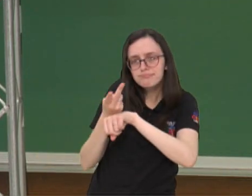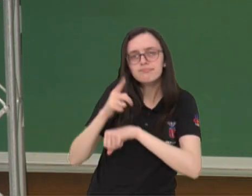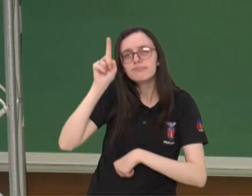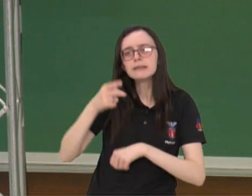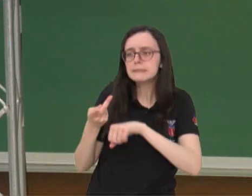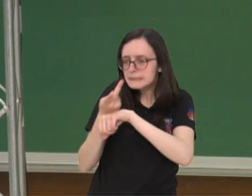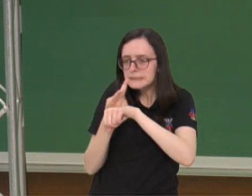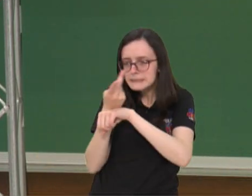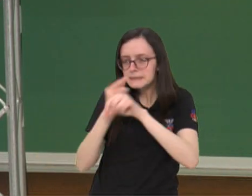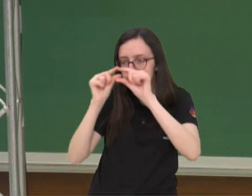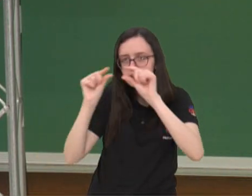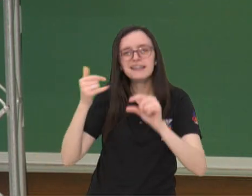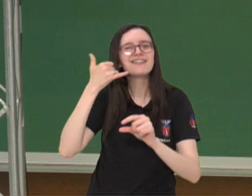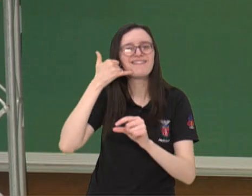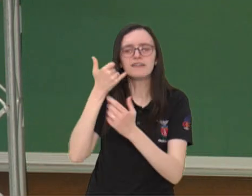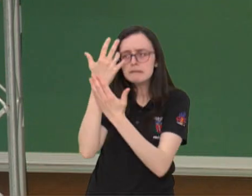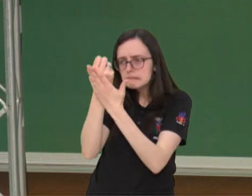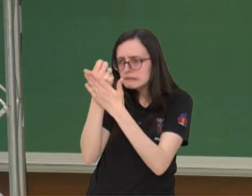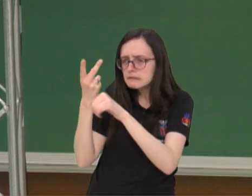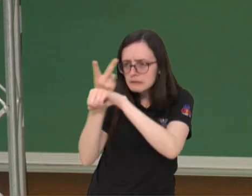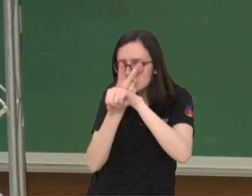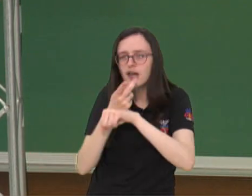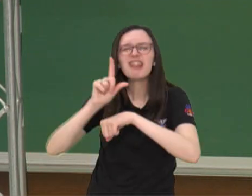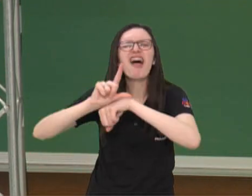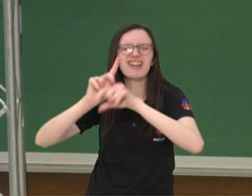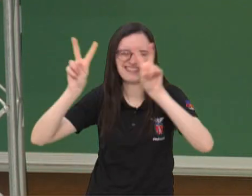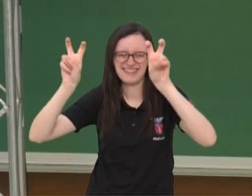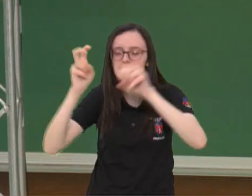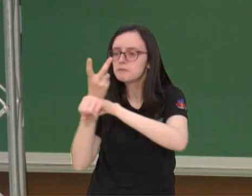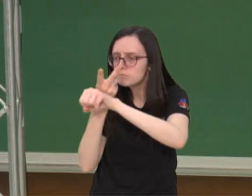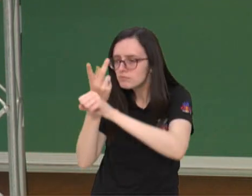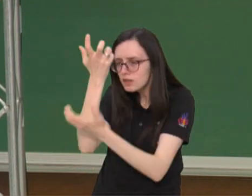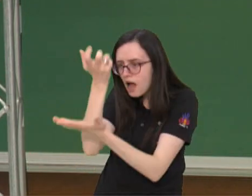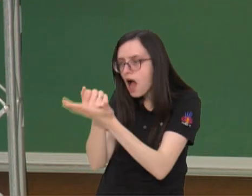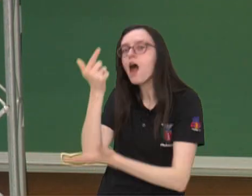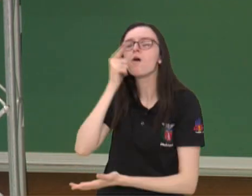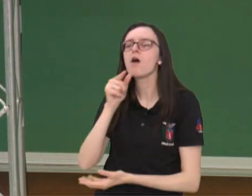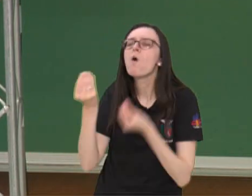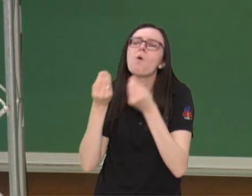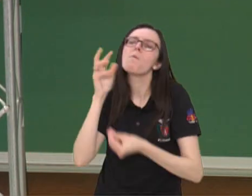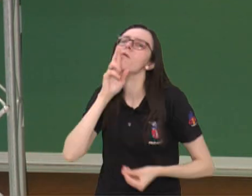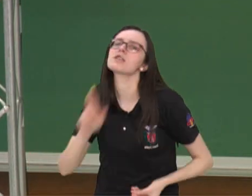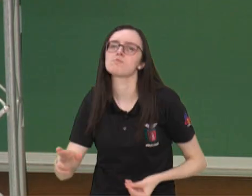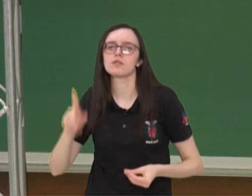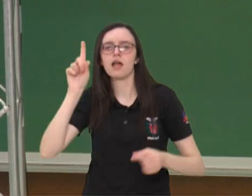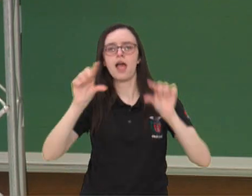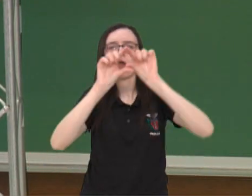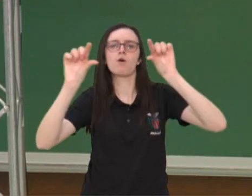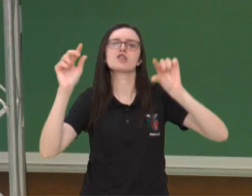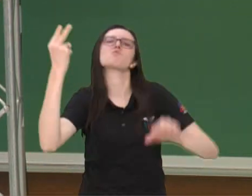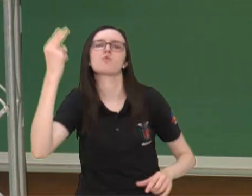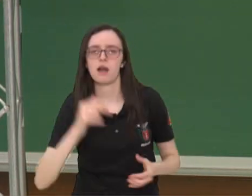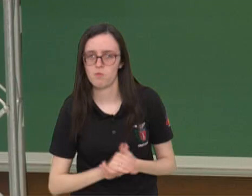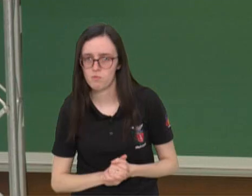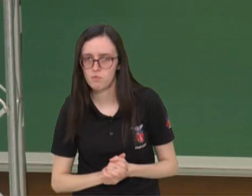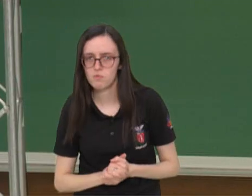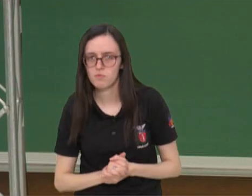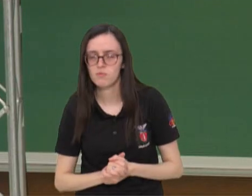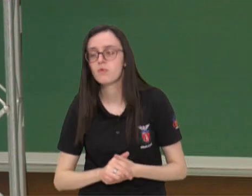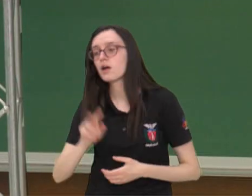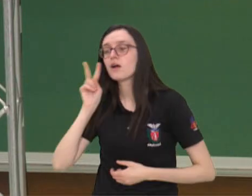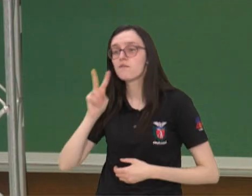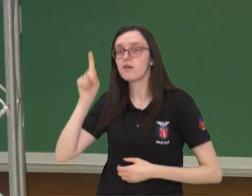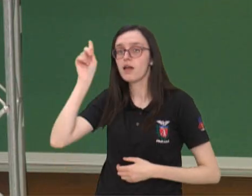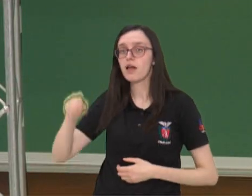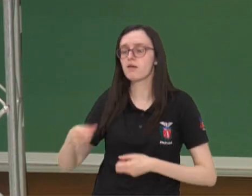para buscar, né, o aplicativo. Aplicativo para resolver a equação do segundo grau. Você entra, olha só, você entra